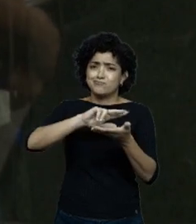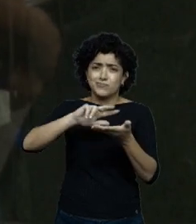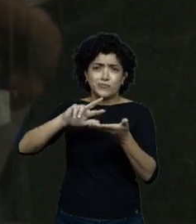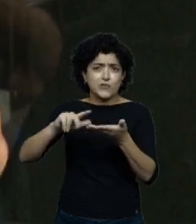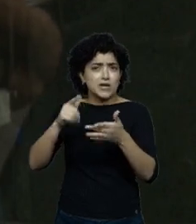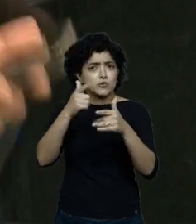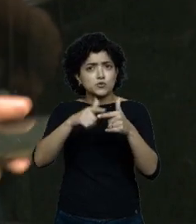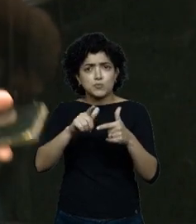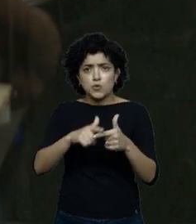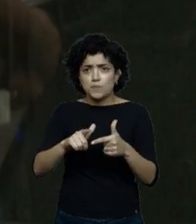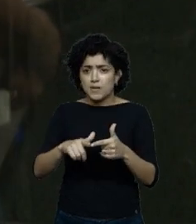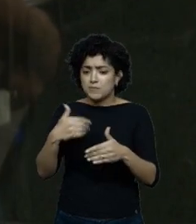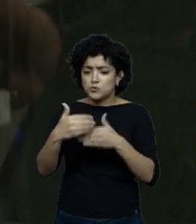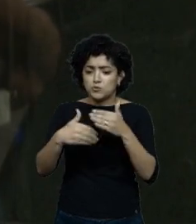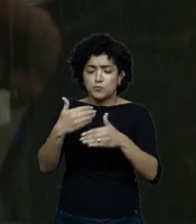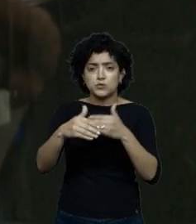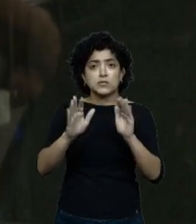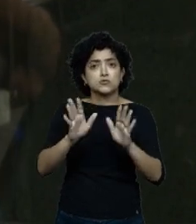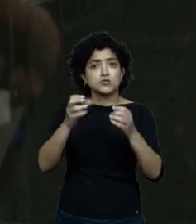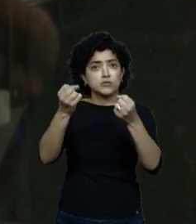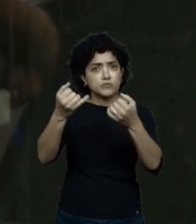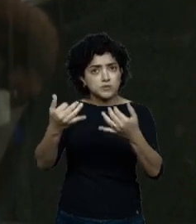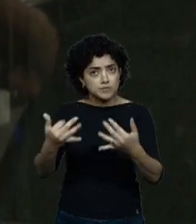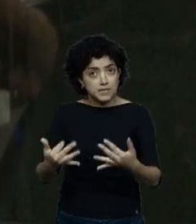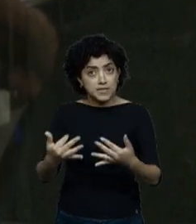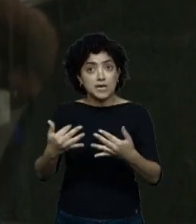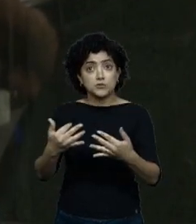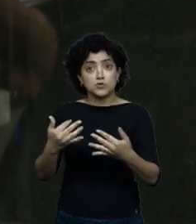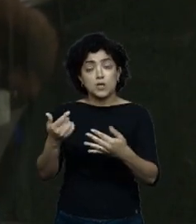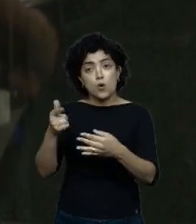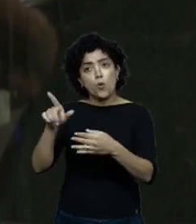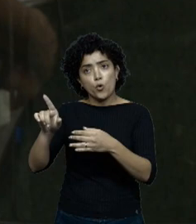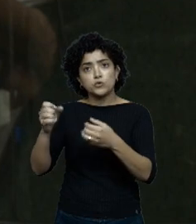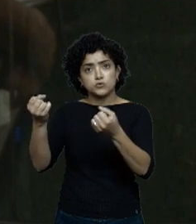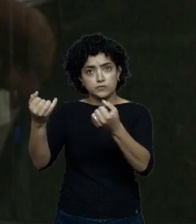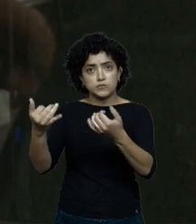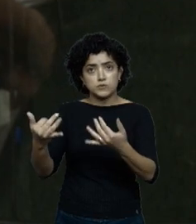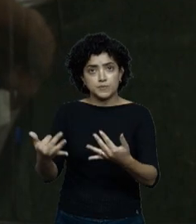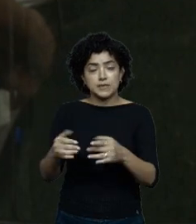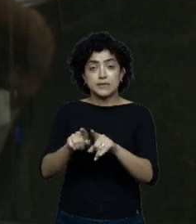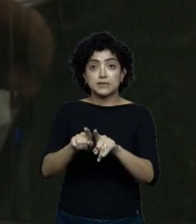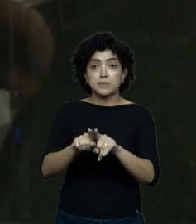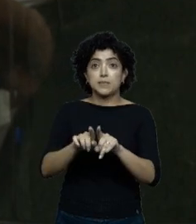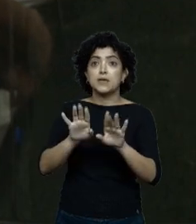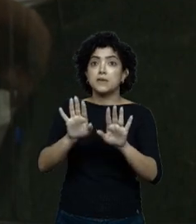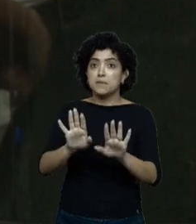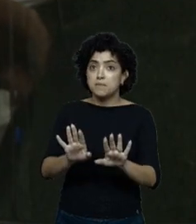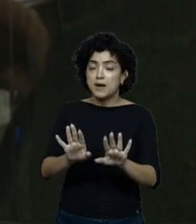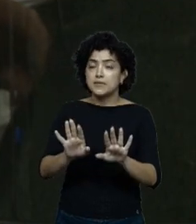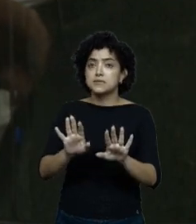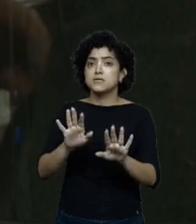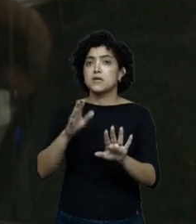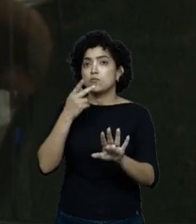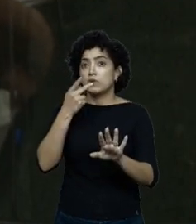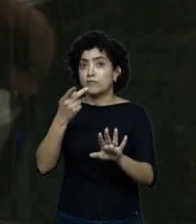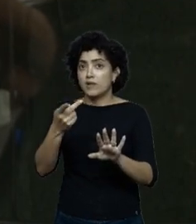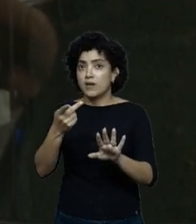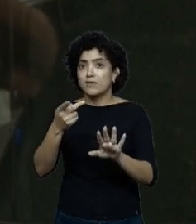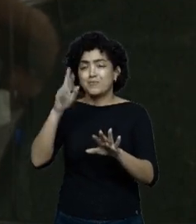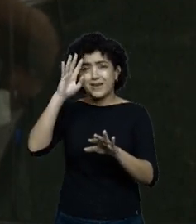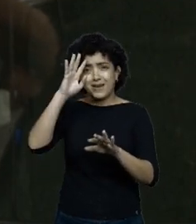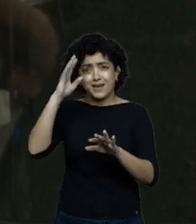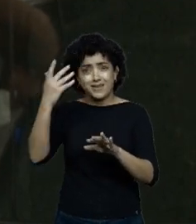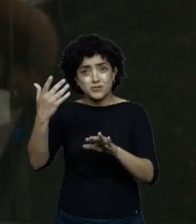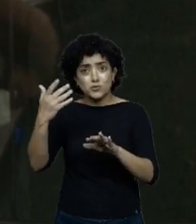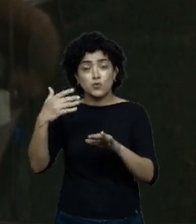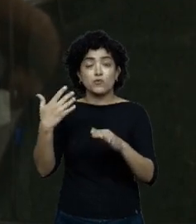que o processo seletivo que eu já foi mencionado e que outros colegas aqui vou me adicionar mas eu queria só reforçar que para resolver todo o